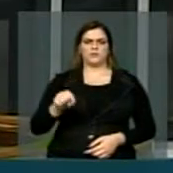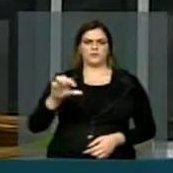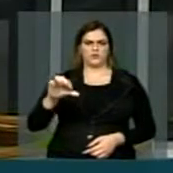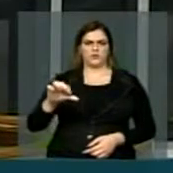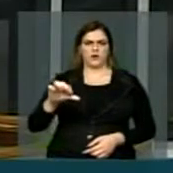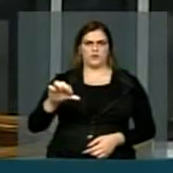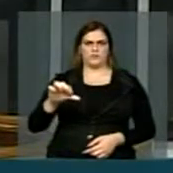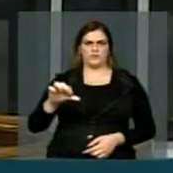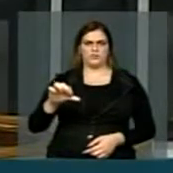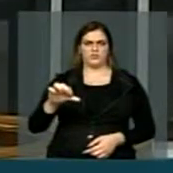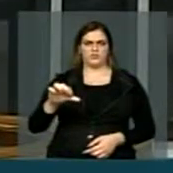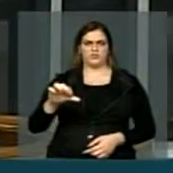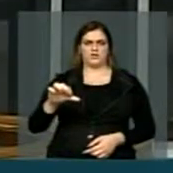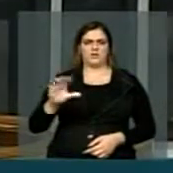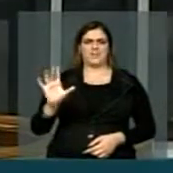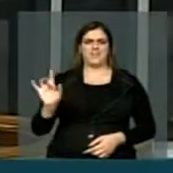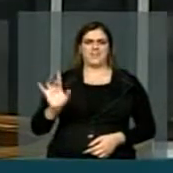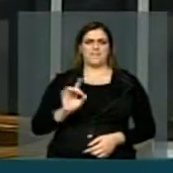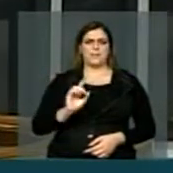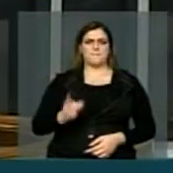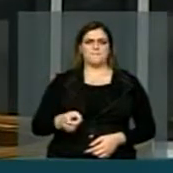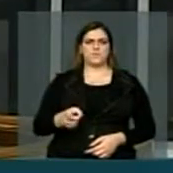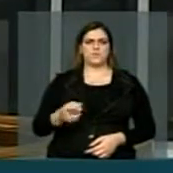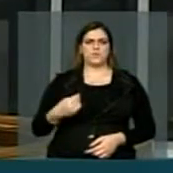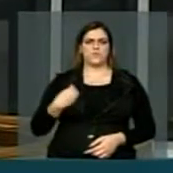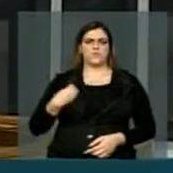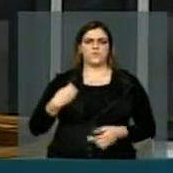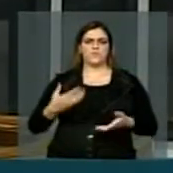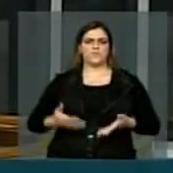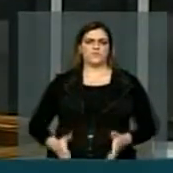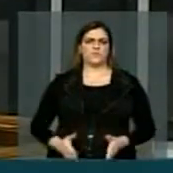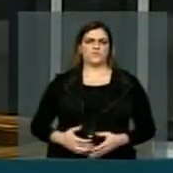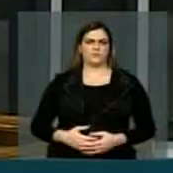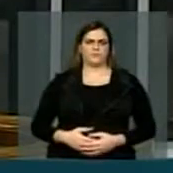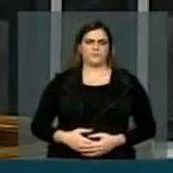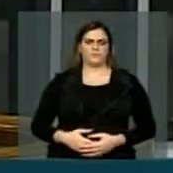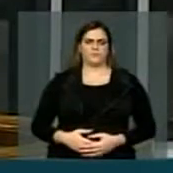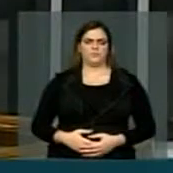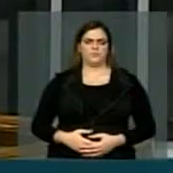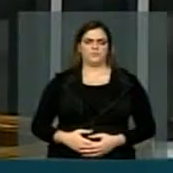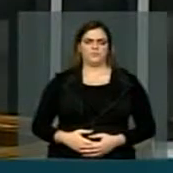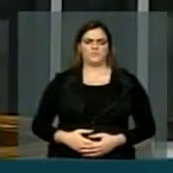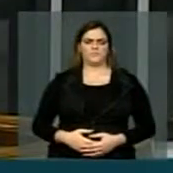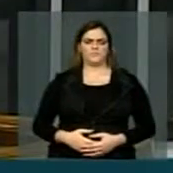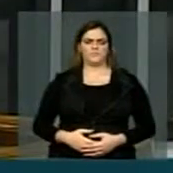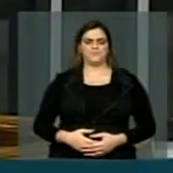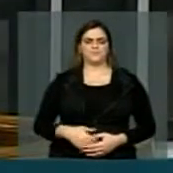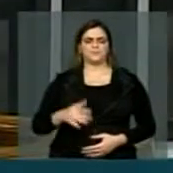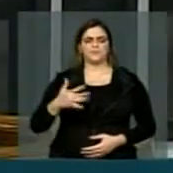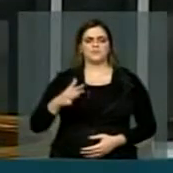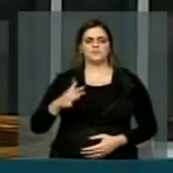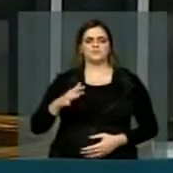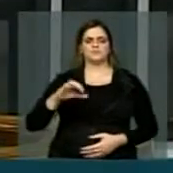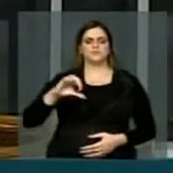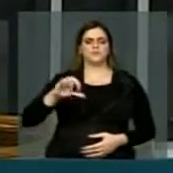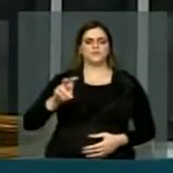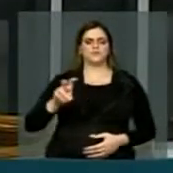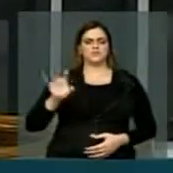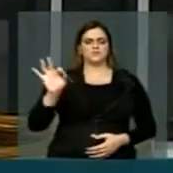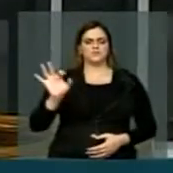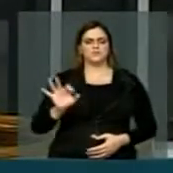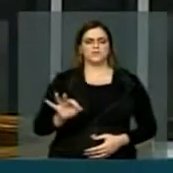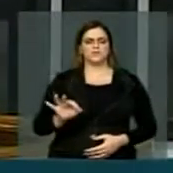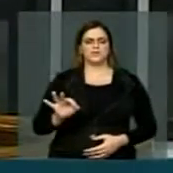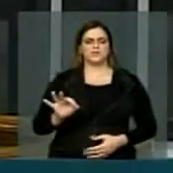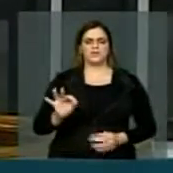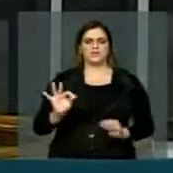88,9 por mil nascidos vivos aqui na região das Américas. Cerca de